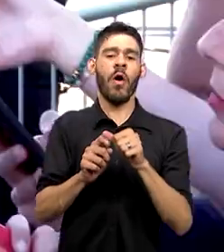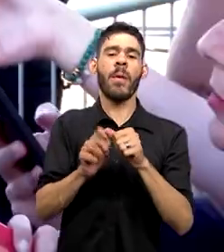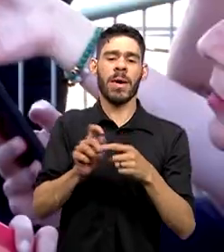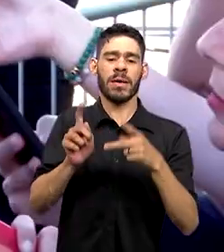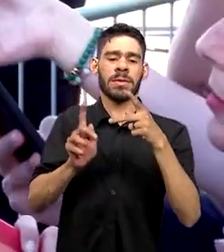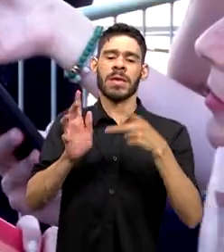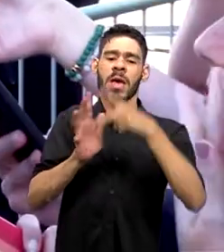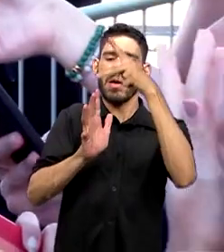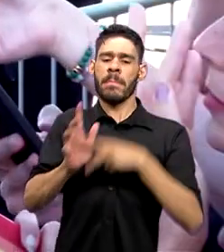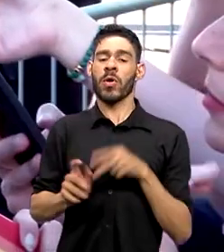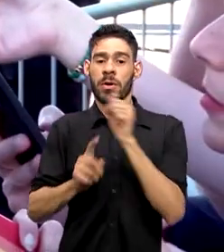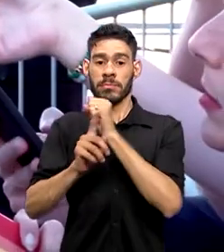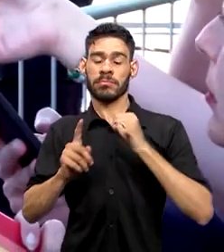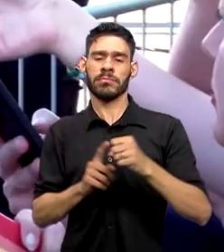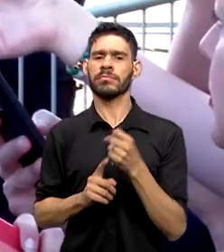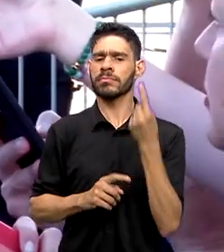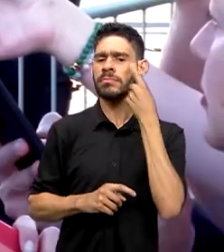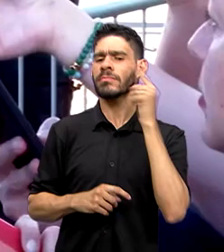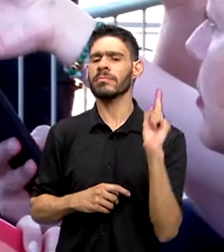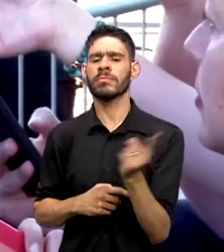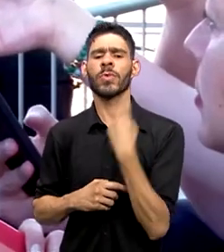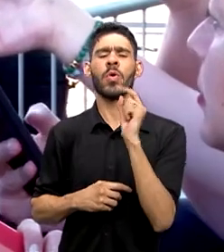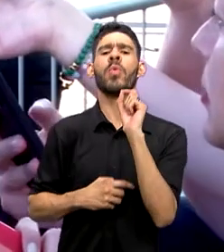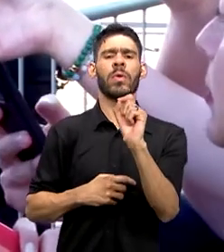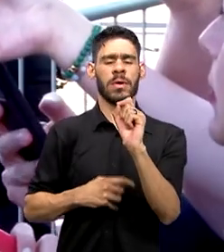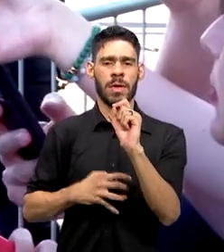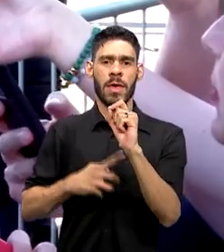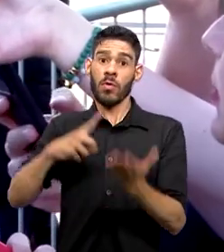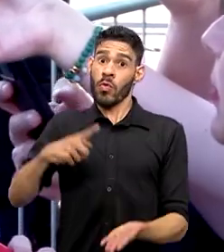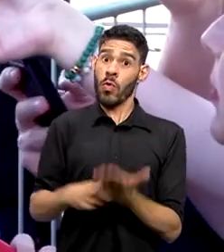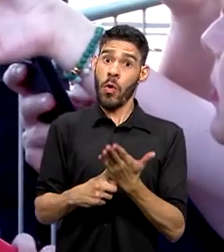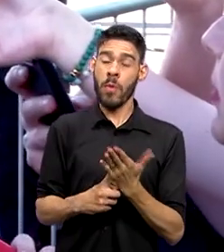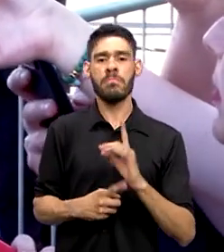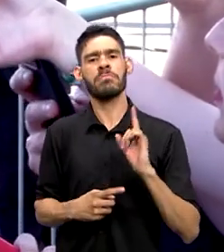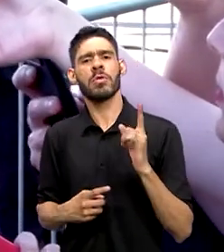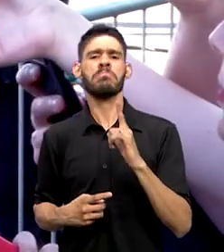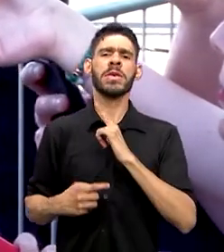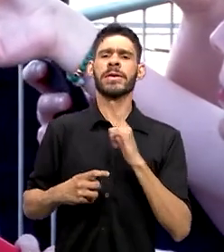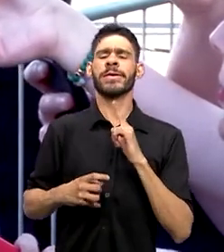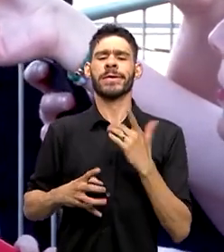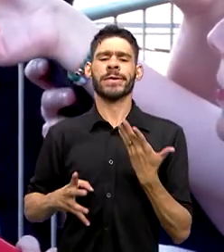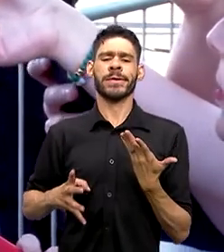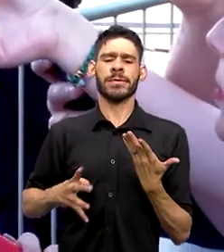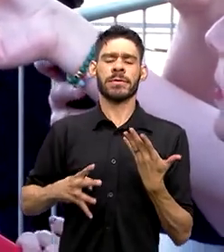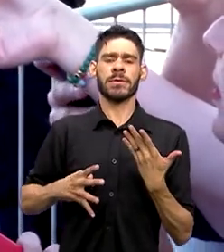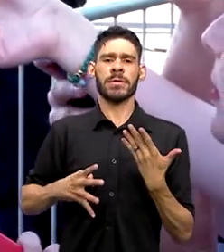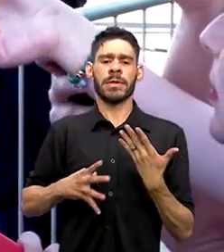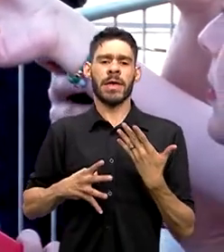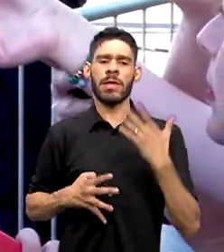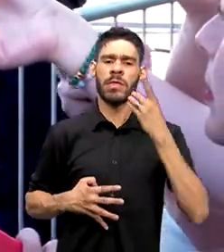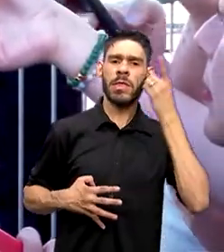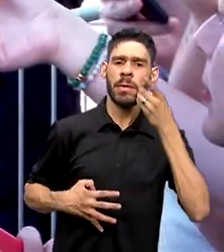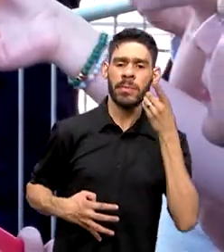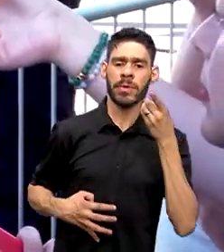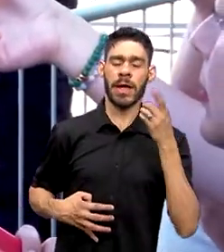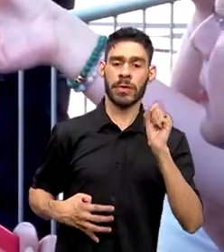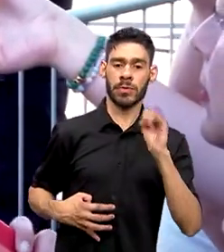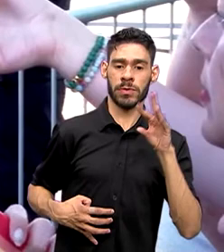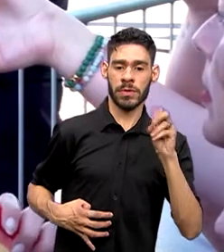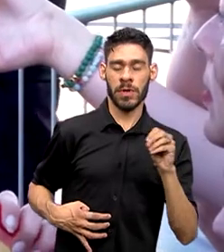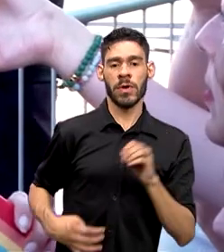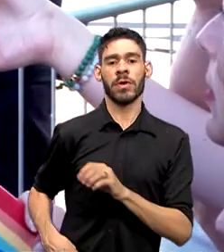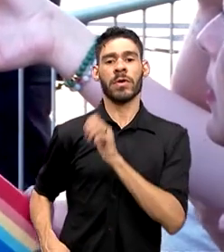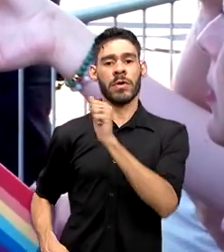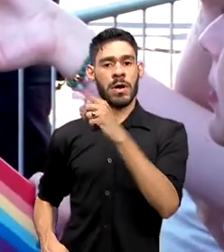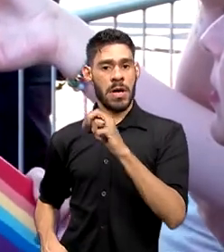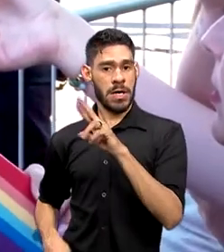sociais. Qual que é a nossa expectativa e o compromisso que nós tivemos, tanto do deputado Silvio Costa Filho quanto do deputado